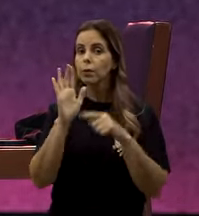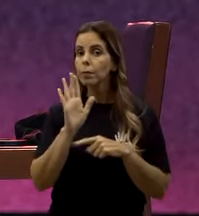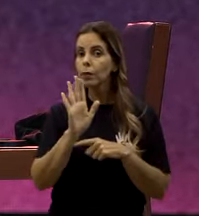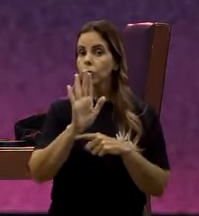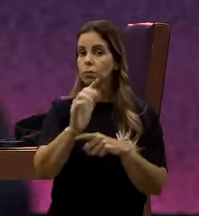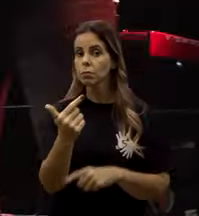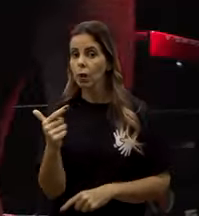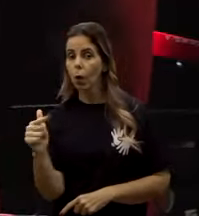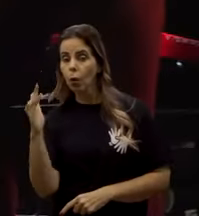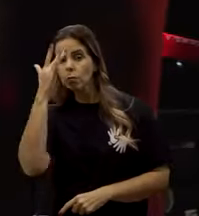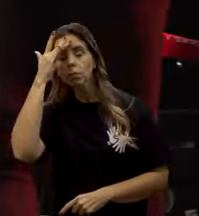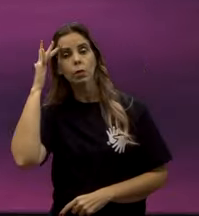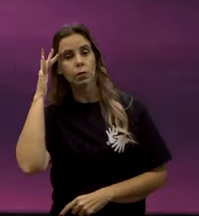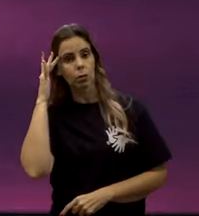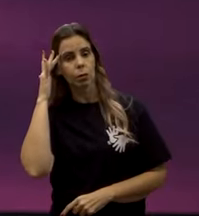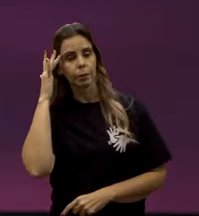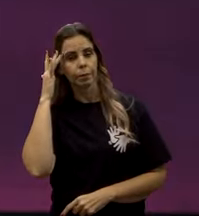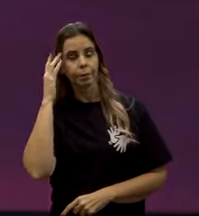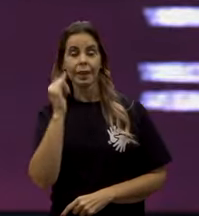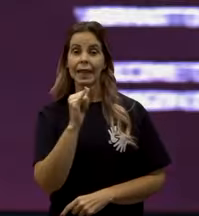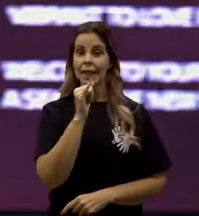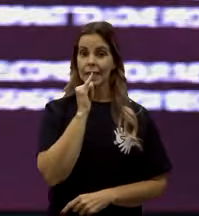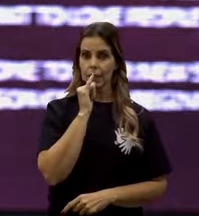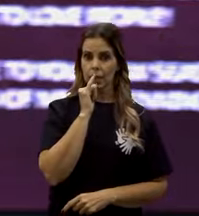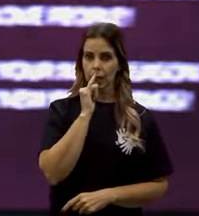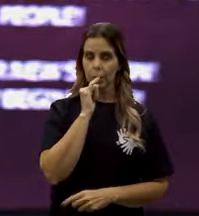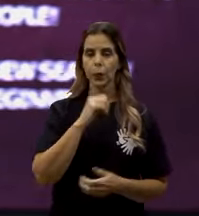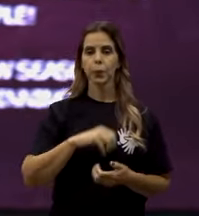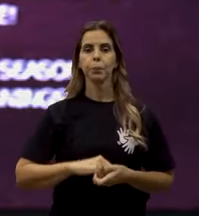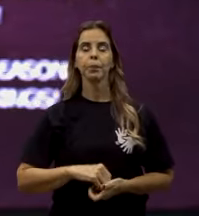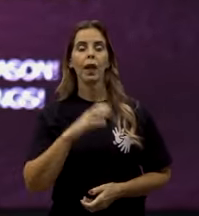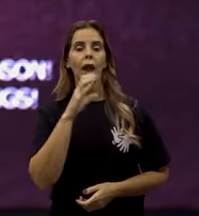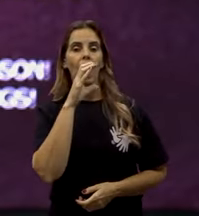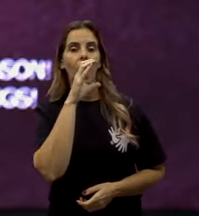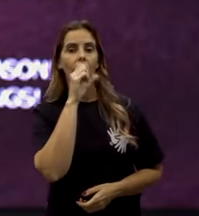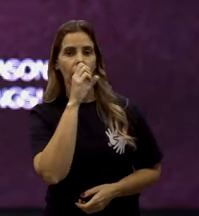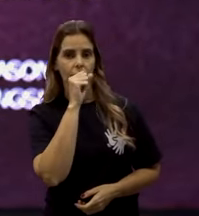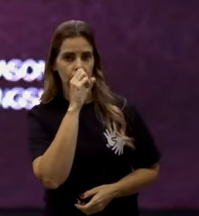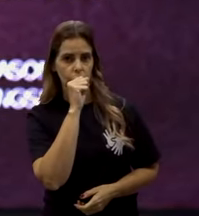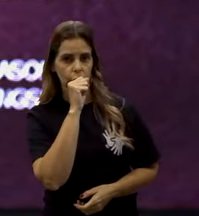você nunca vai ver uma laranja chupando uma laranja